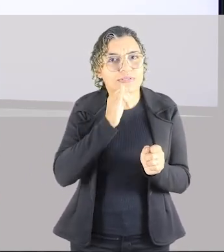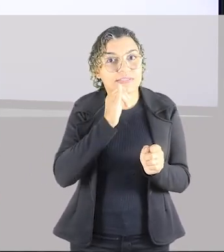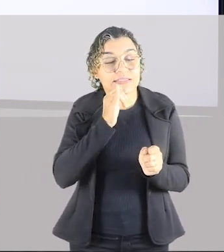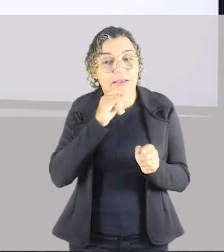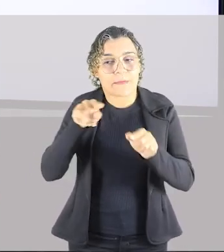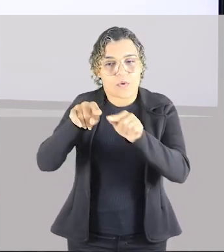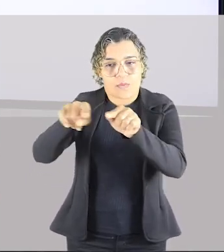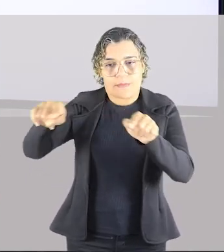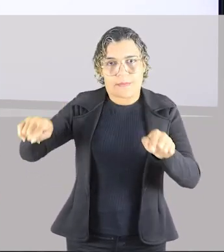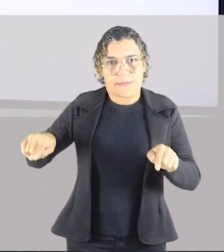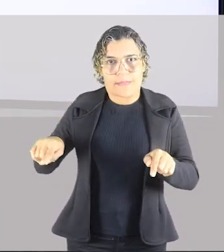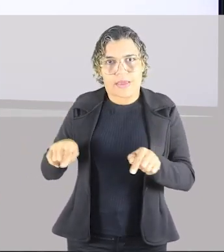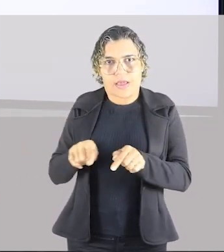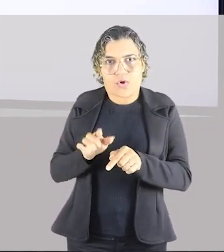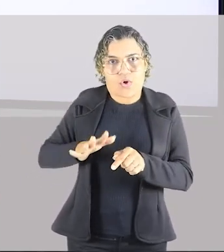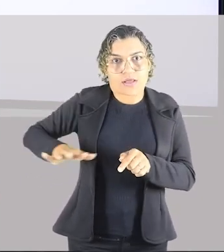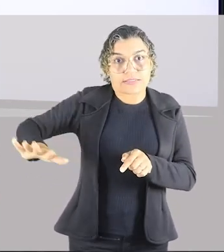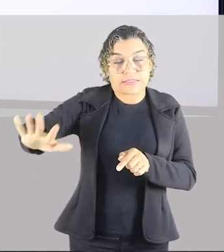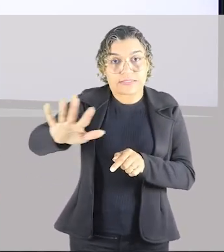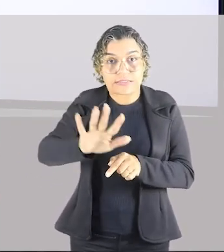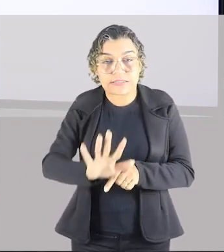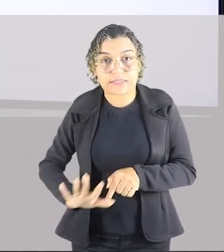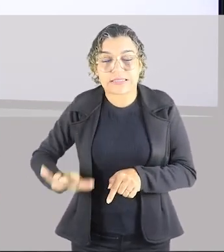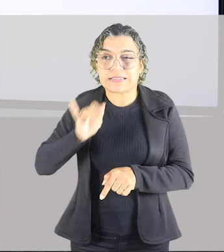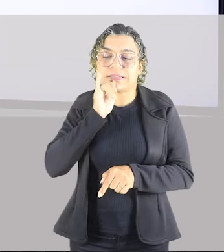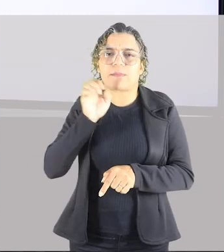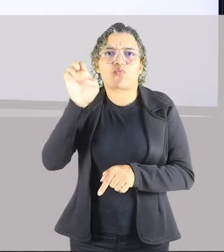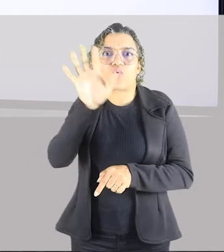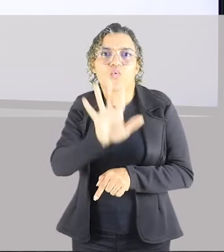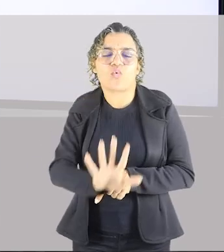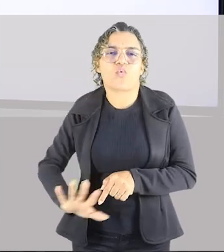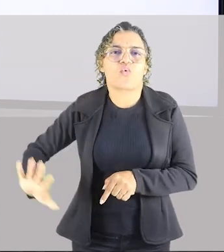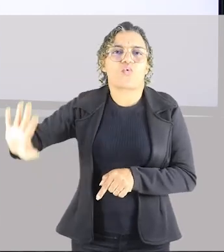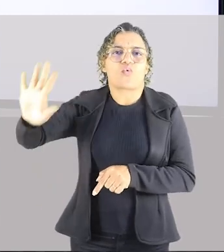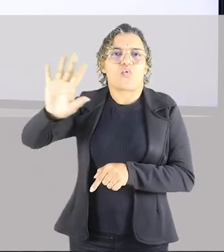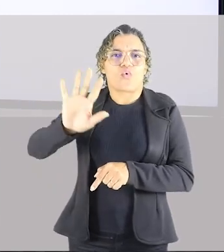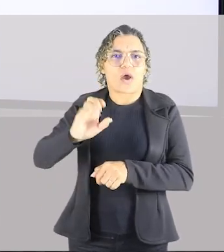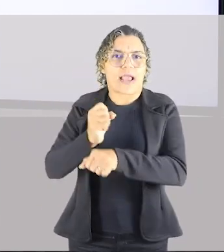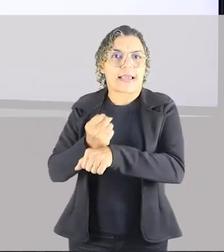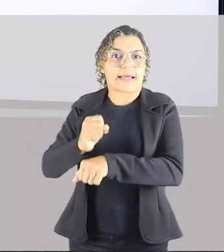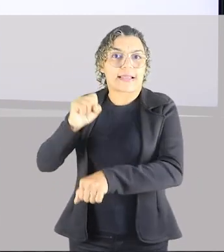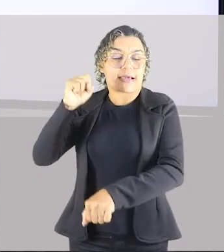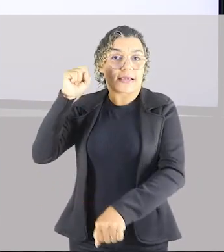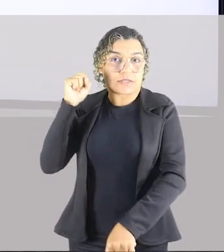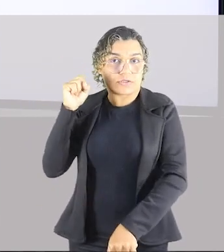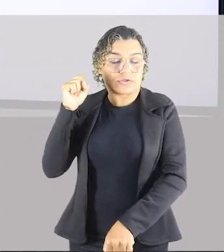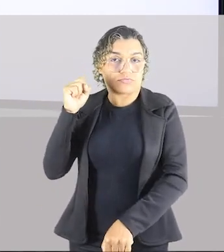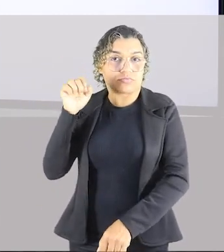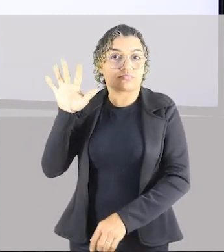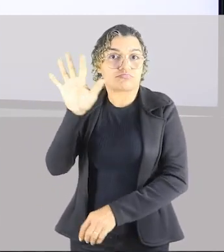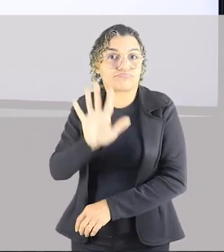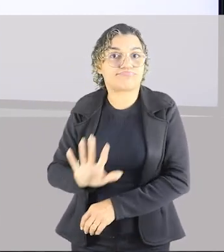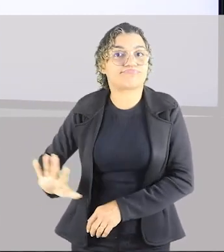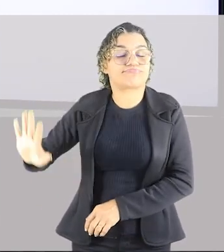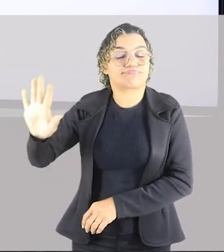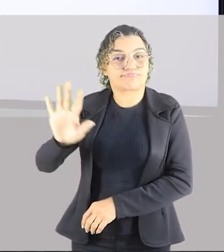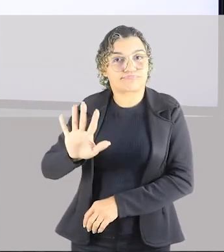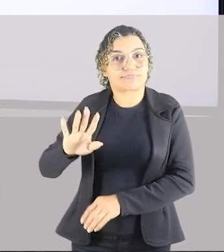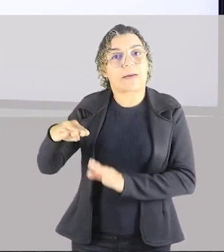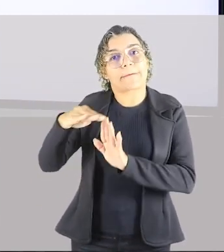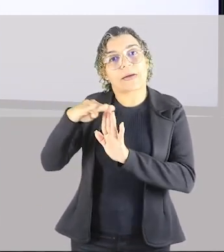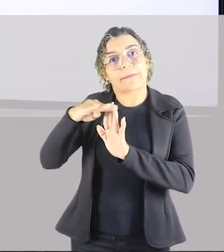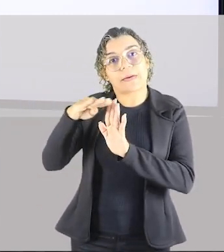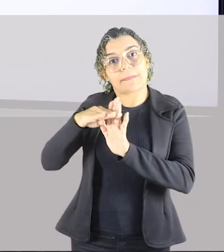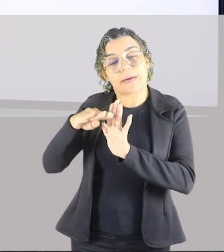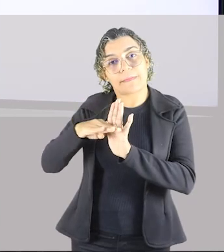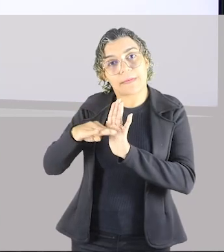espaço muito grande para representar. E lembra que eu te falei, quanto maior for o espaço, menor vai ser a